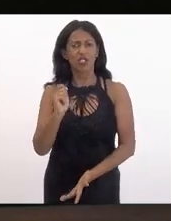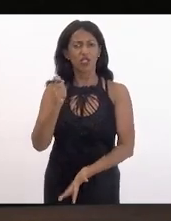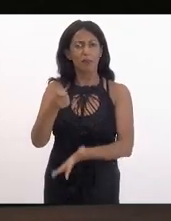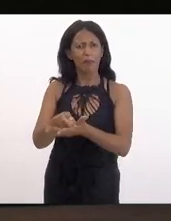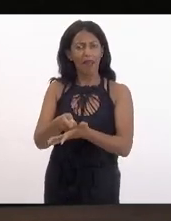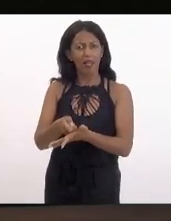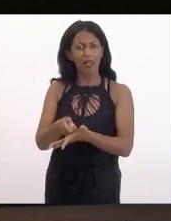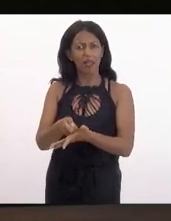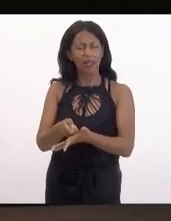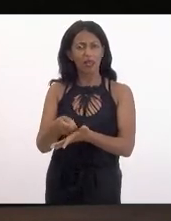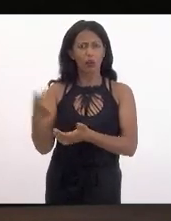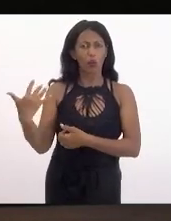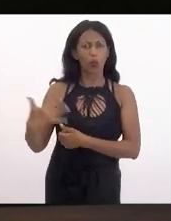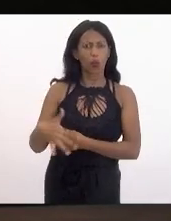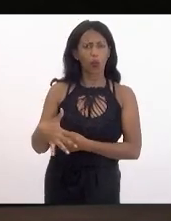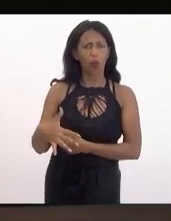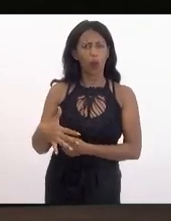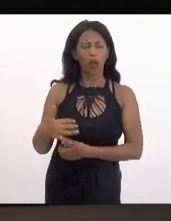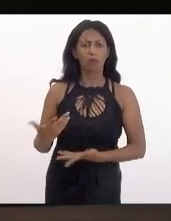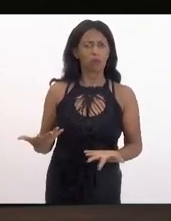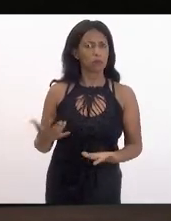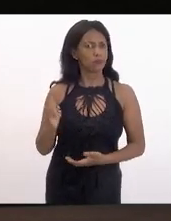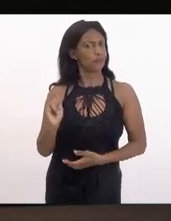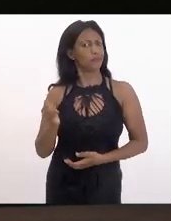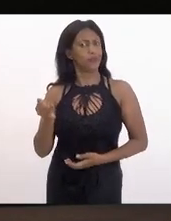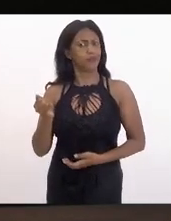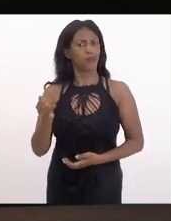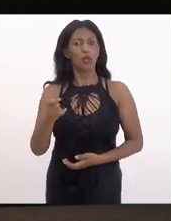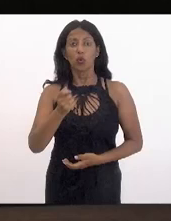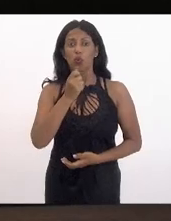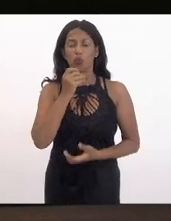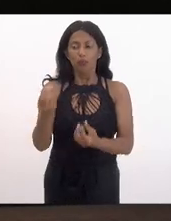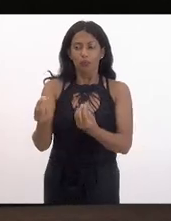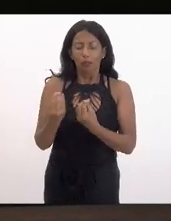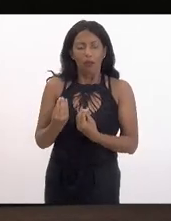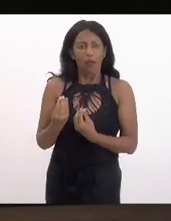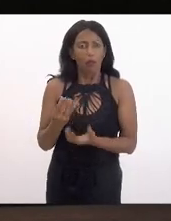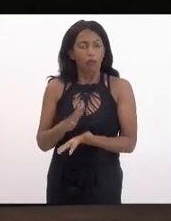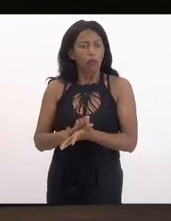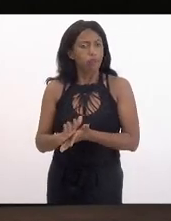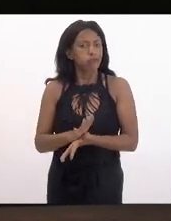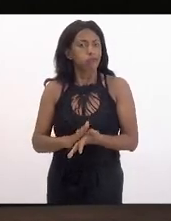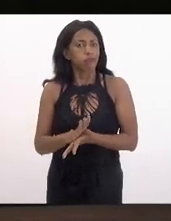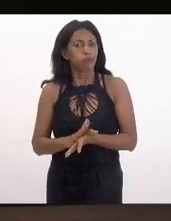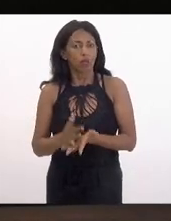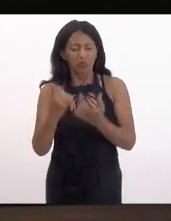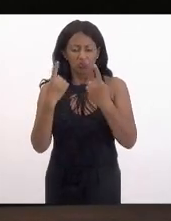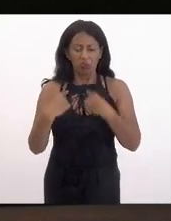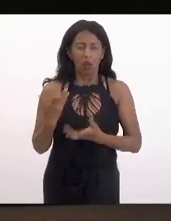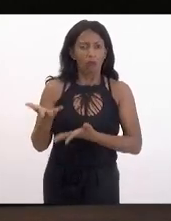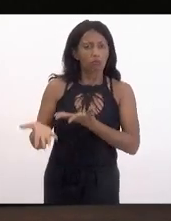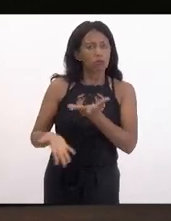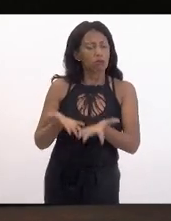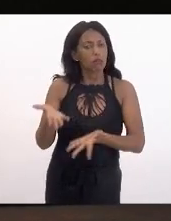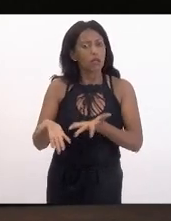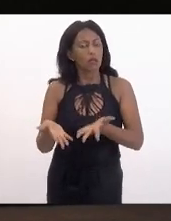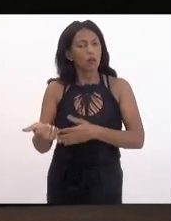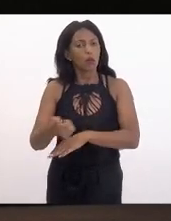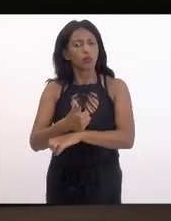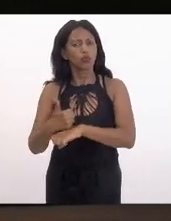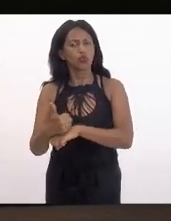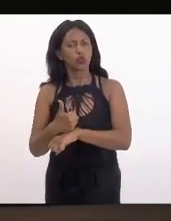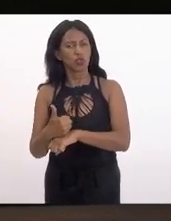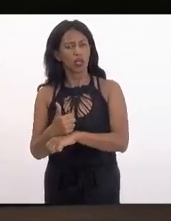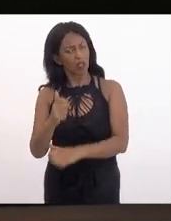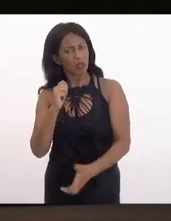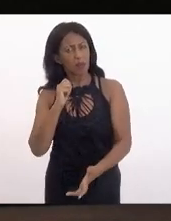tarifa cheia pagamos um preço absurdo e nós não temos atendimento Nós não somos tratados de forma digna